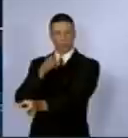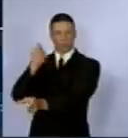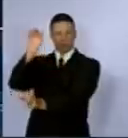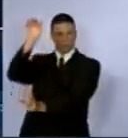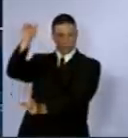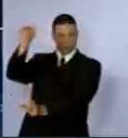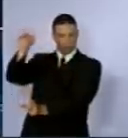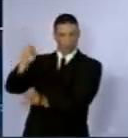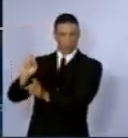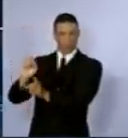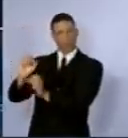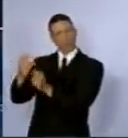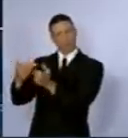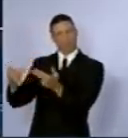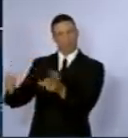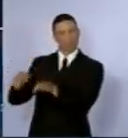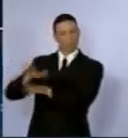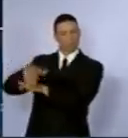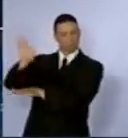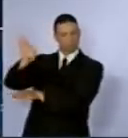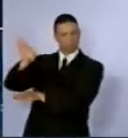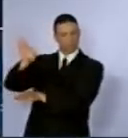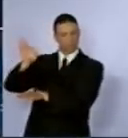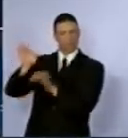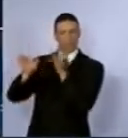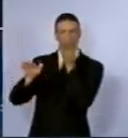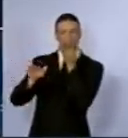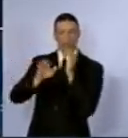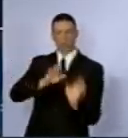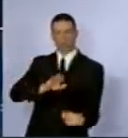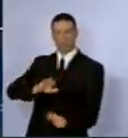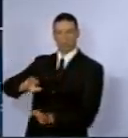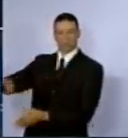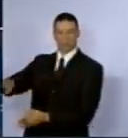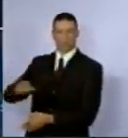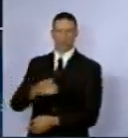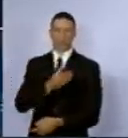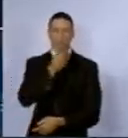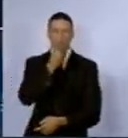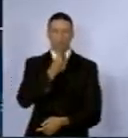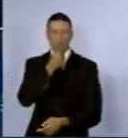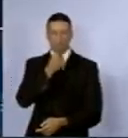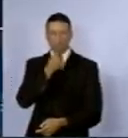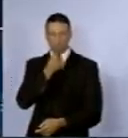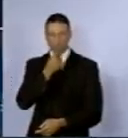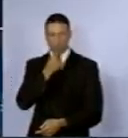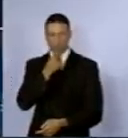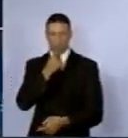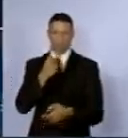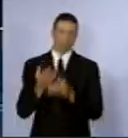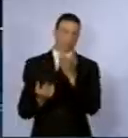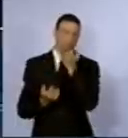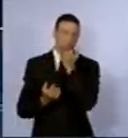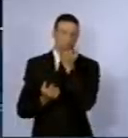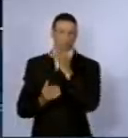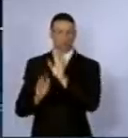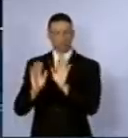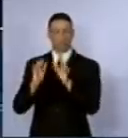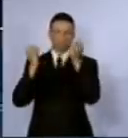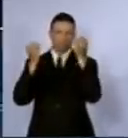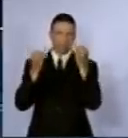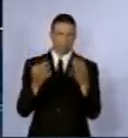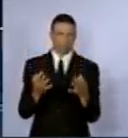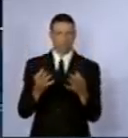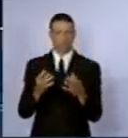Bom, existem mutações em células germinativas masculinas, dobram a cada 16,5 anos. Existe, inclusive, uma relação entre